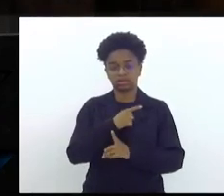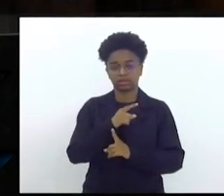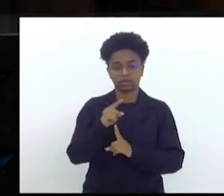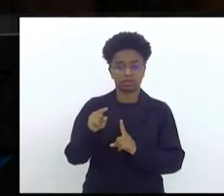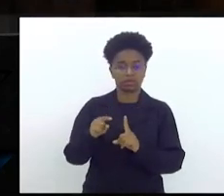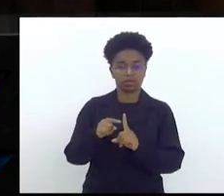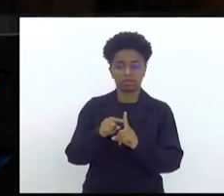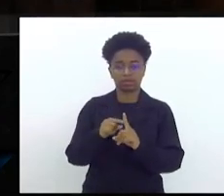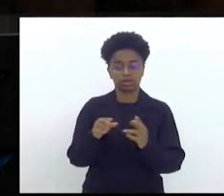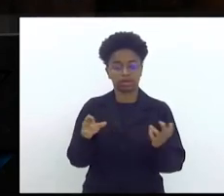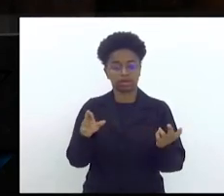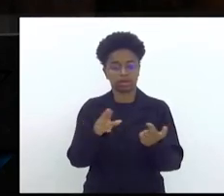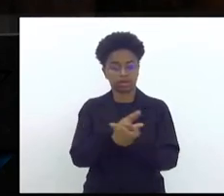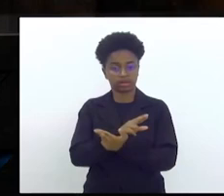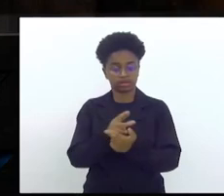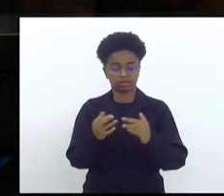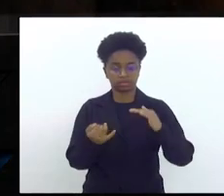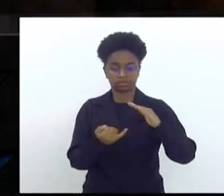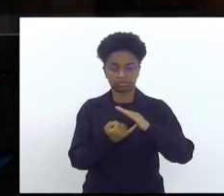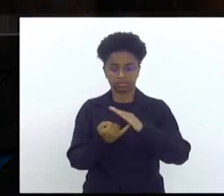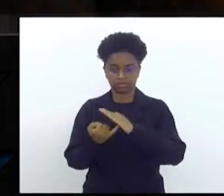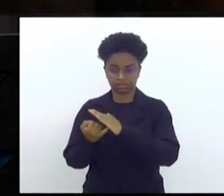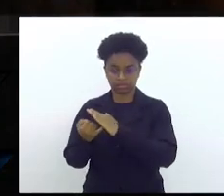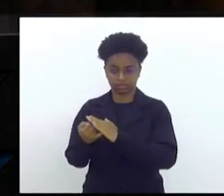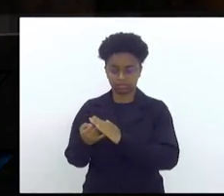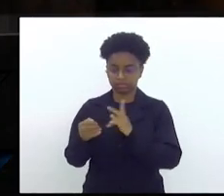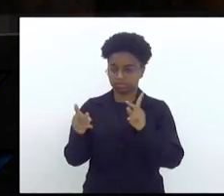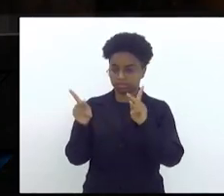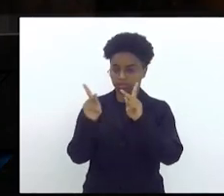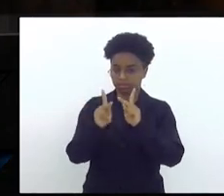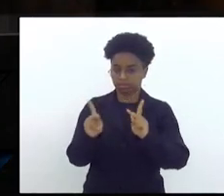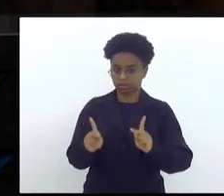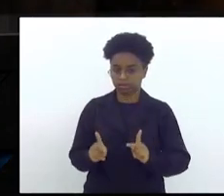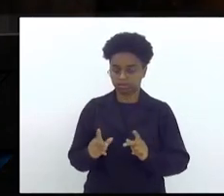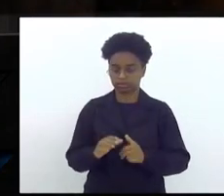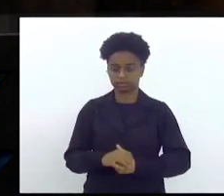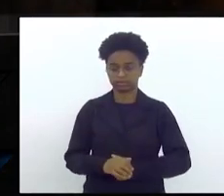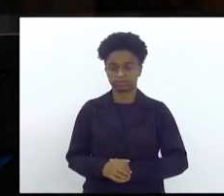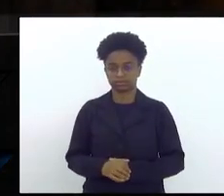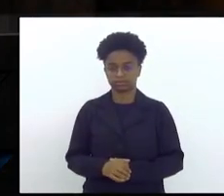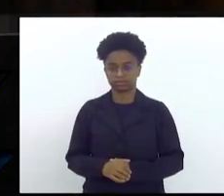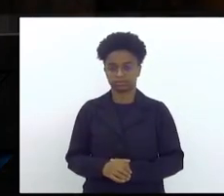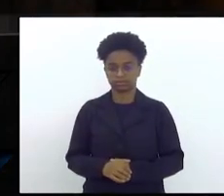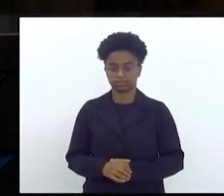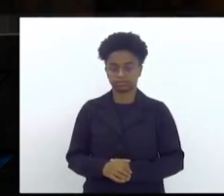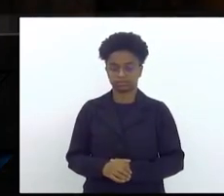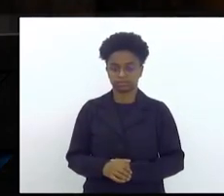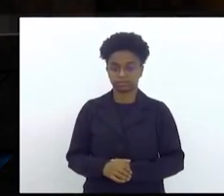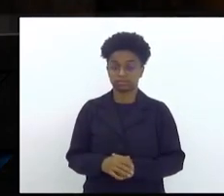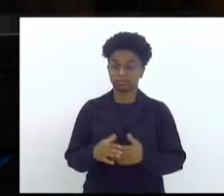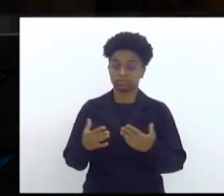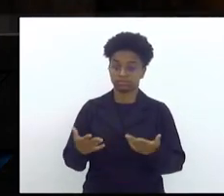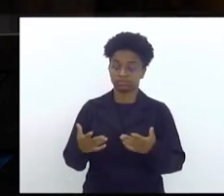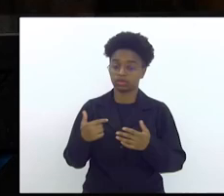de relações institucionais pacificadas E por aí continuei